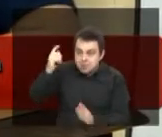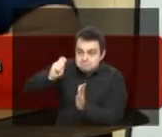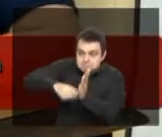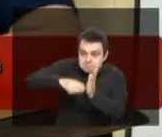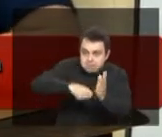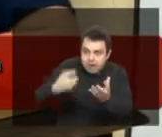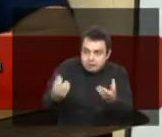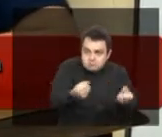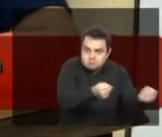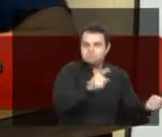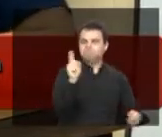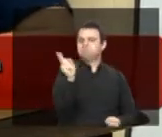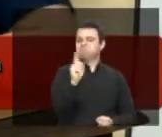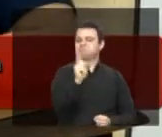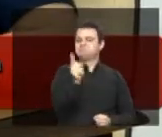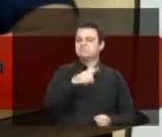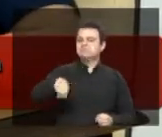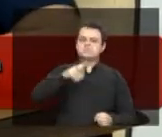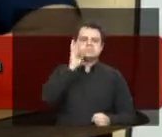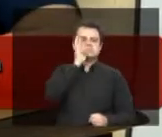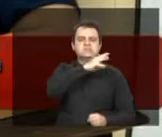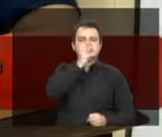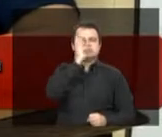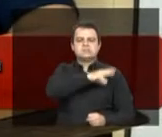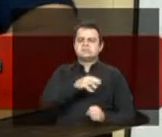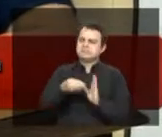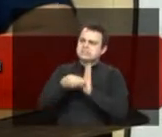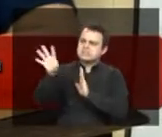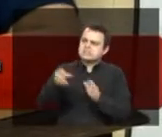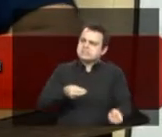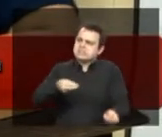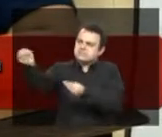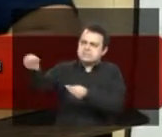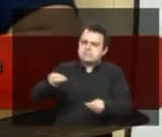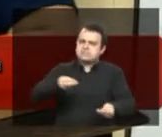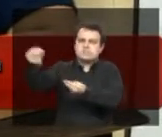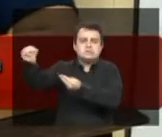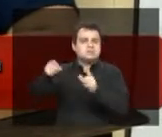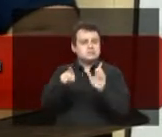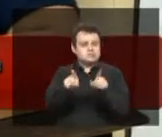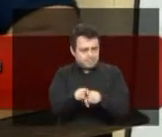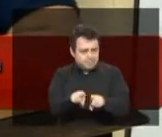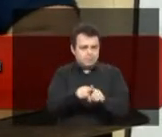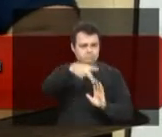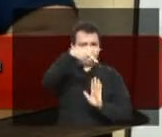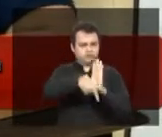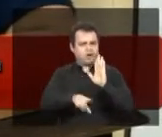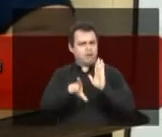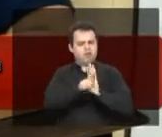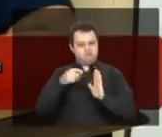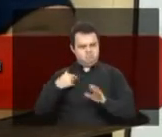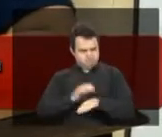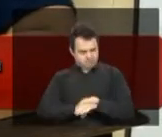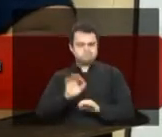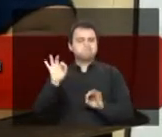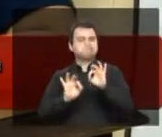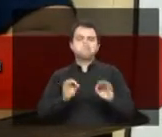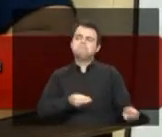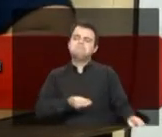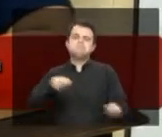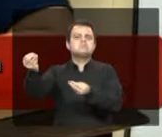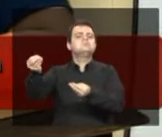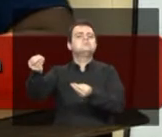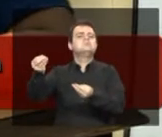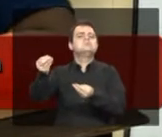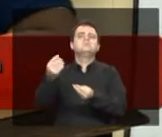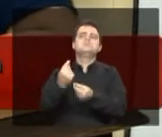assinaturas, aí a gente continuou fazendo as indicações, fiz até um projeto de lei, né, antes do